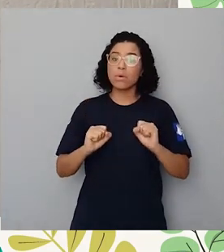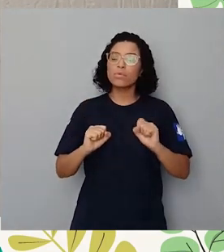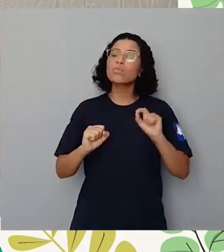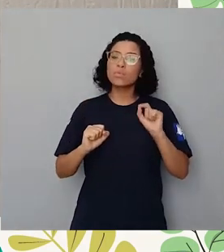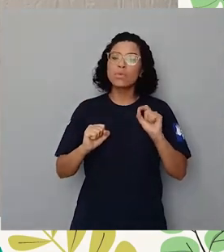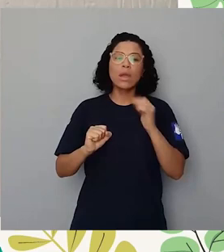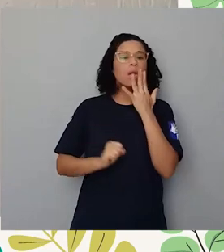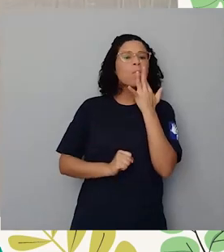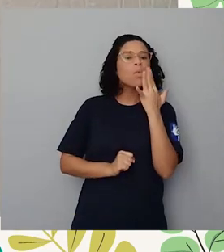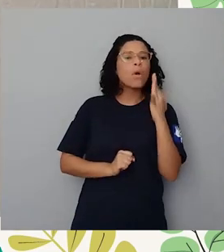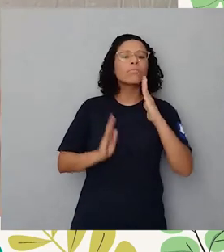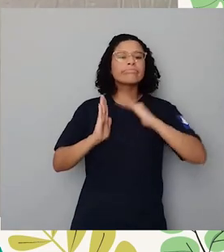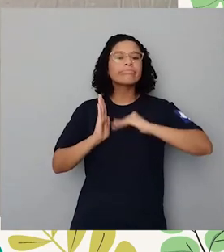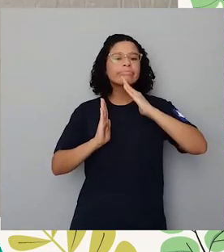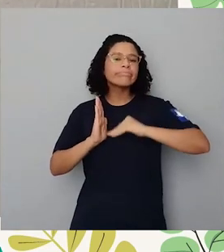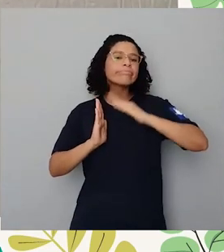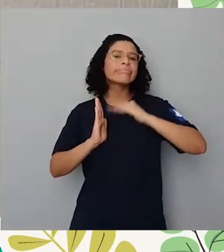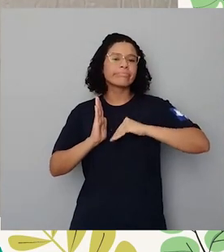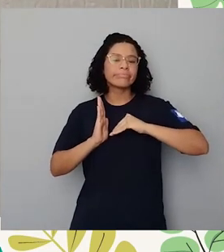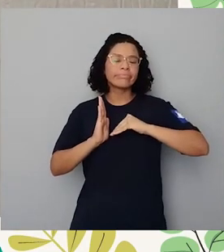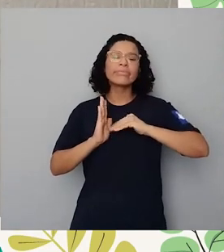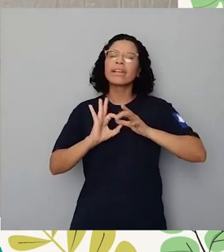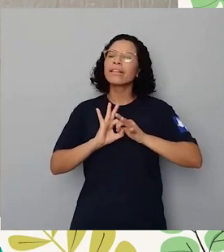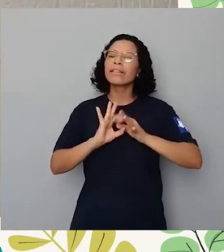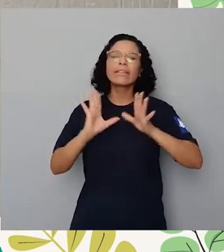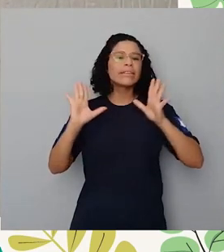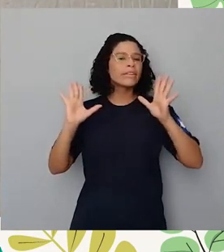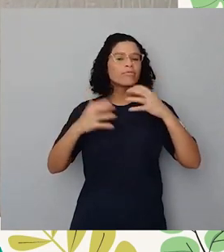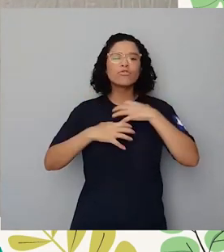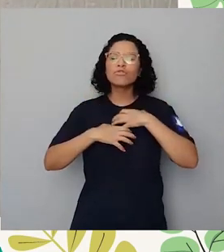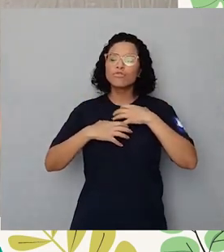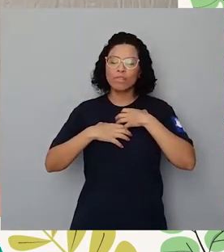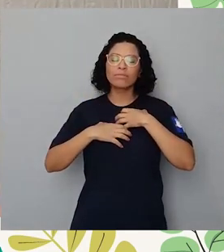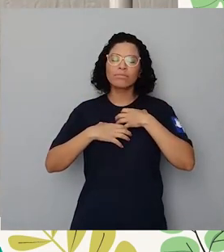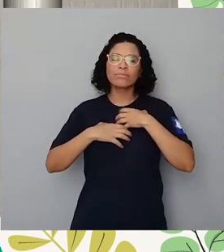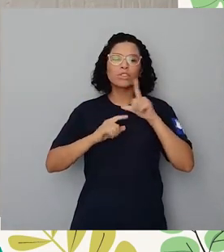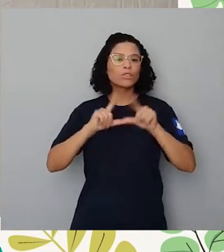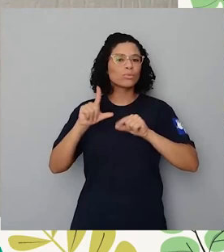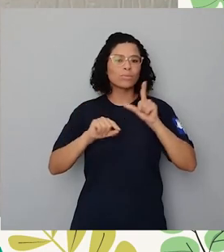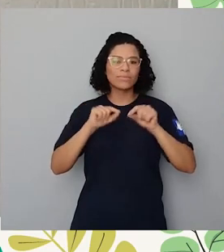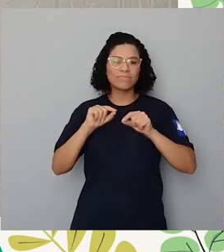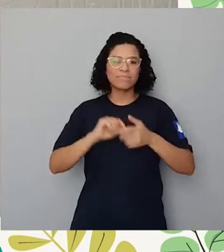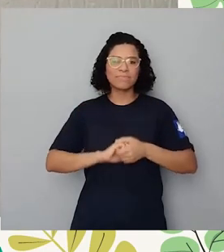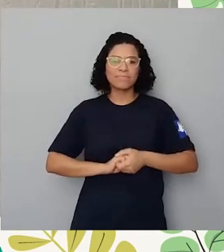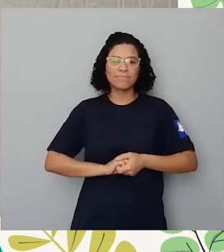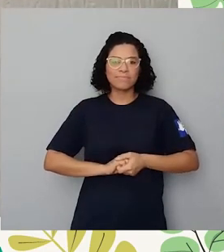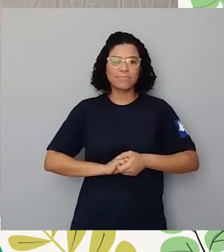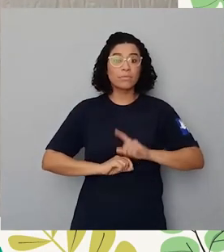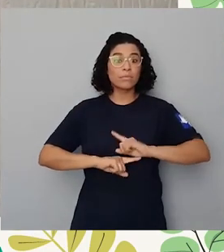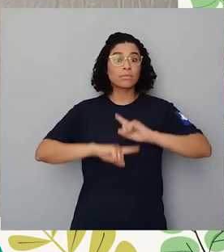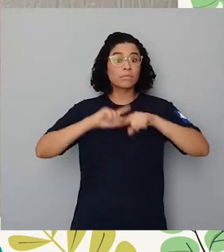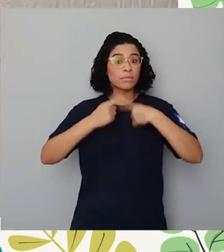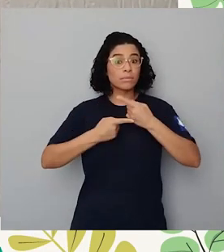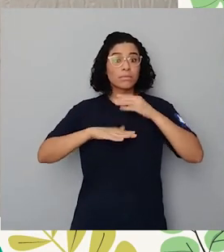usar, se quiser, o lápis de cor, né, o giz de cera, a canetinha, para colorir e enfeitar o tangram do jeito que vocês quiserem. Bom, aí depois